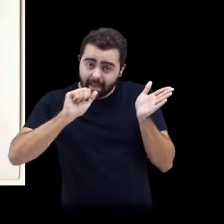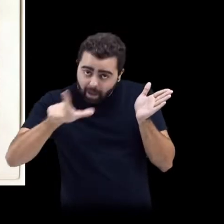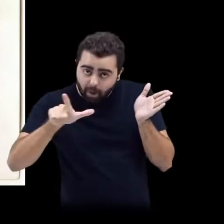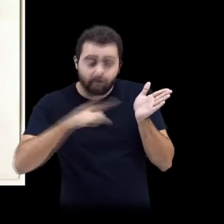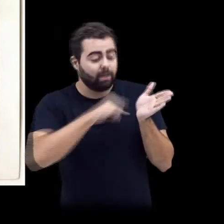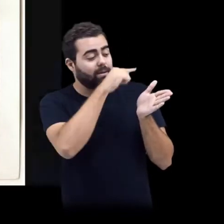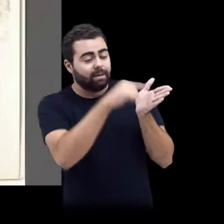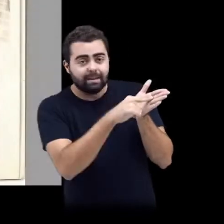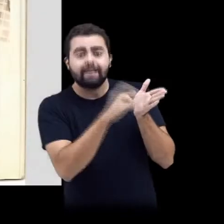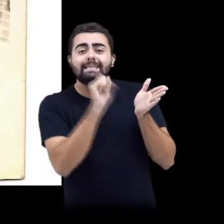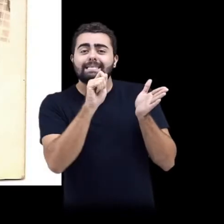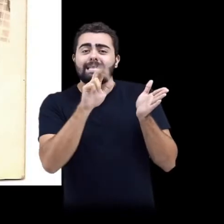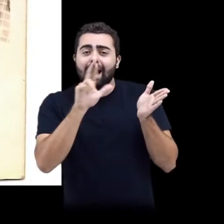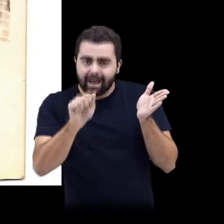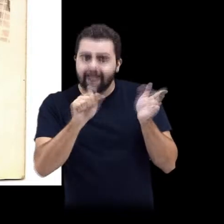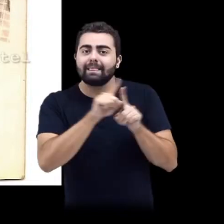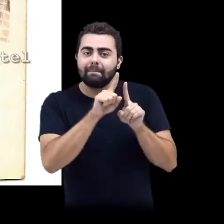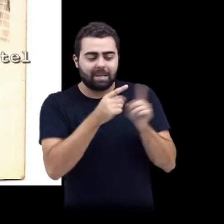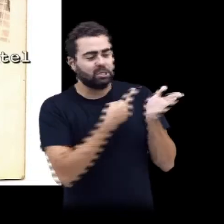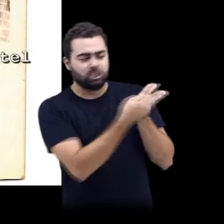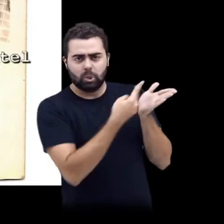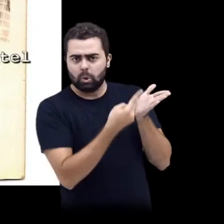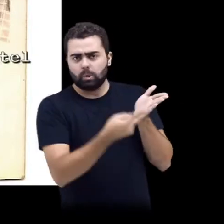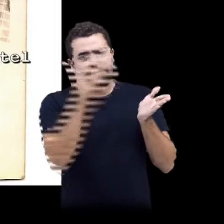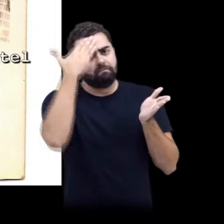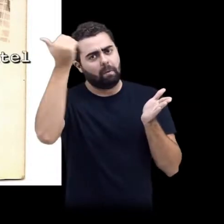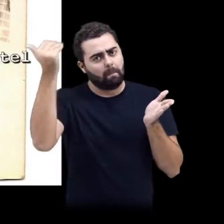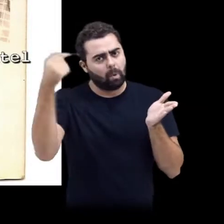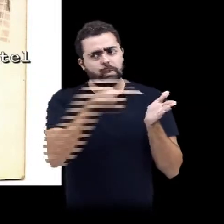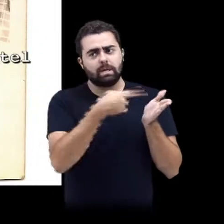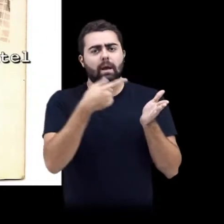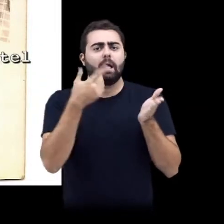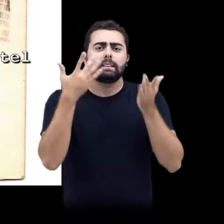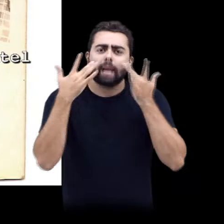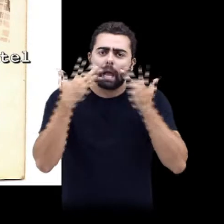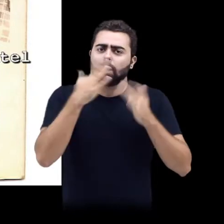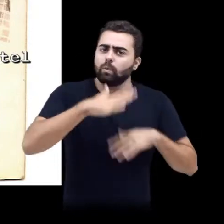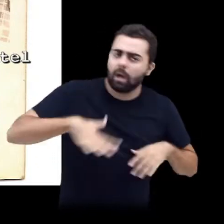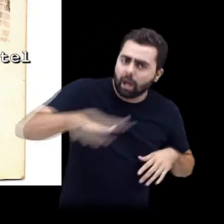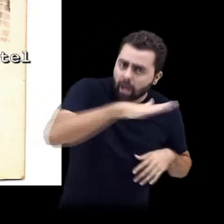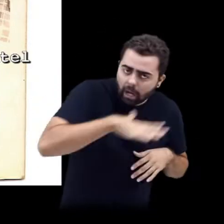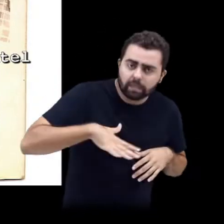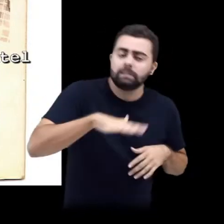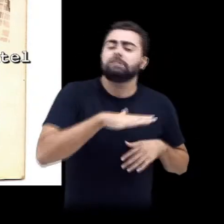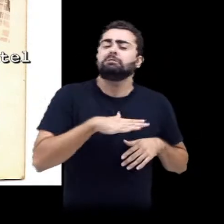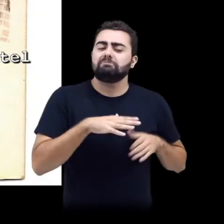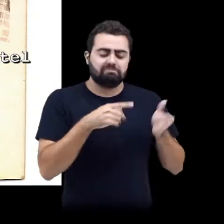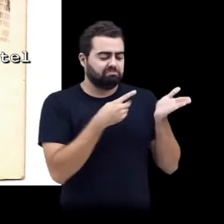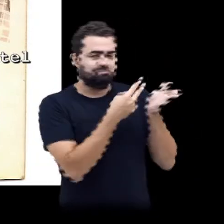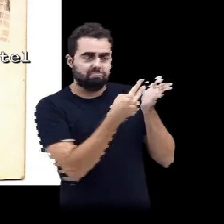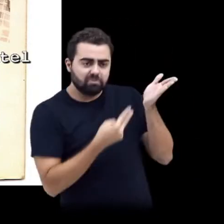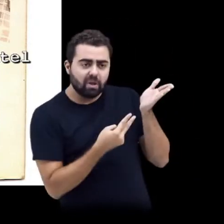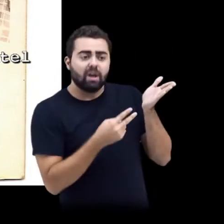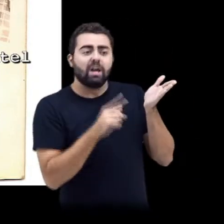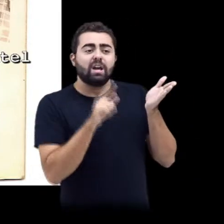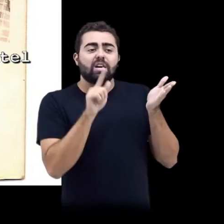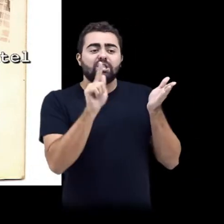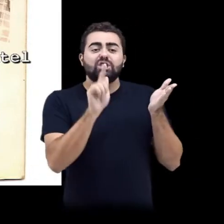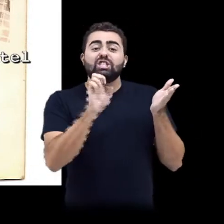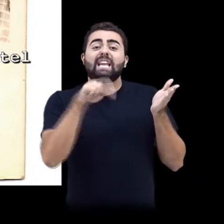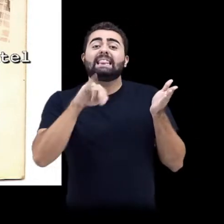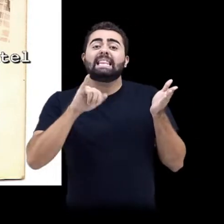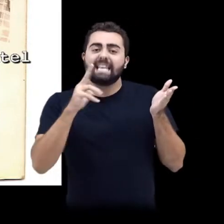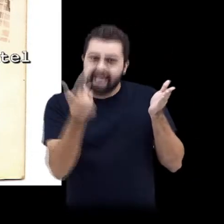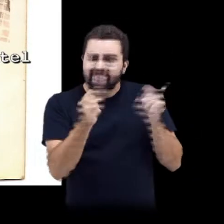ó. Grande talento, olha a Geninha aqui também, fazendo a Marieta. Um dos maiores nomes